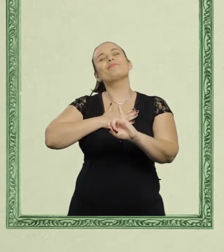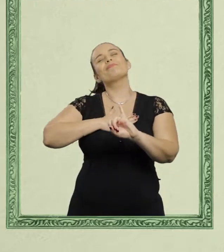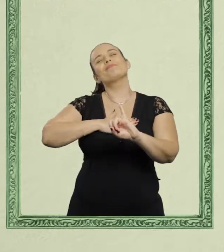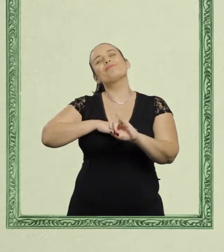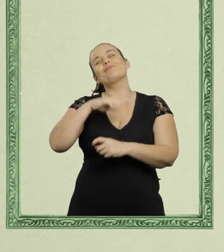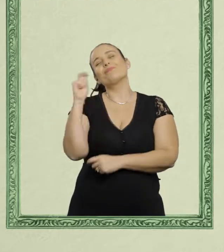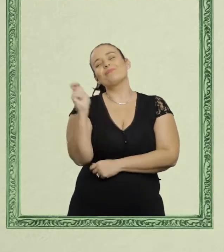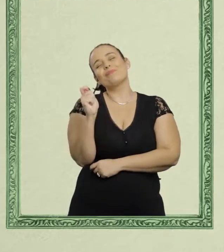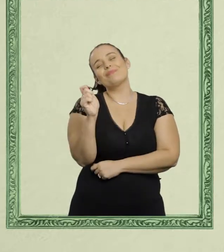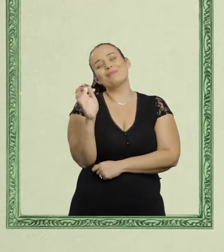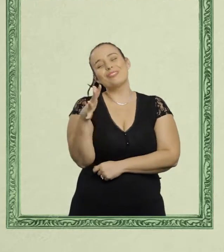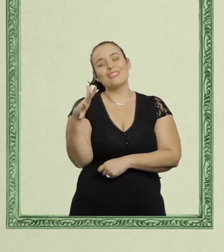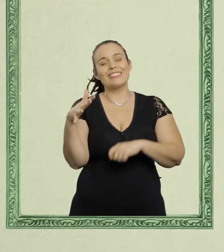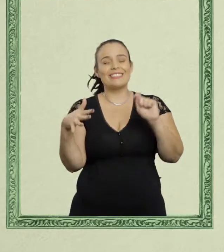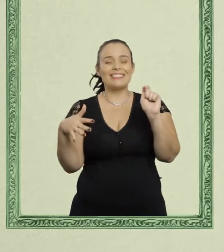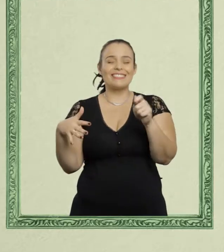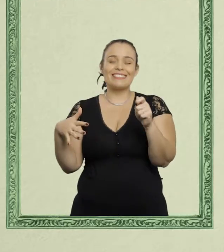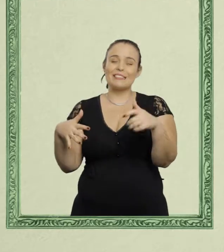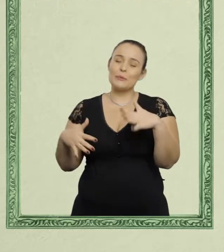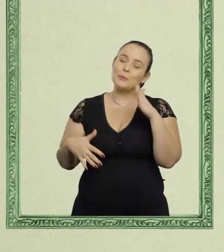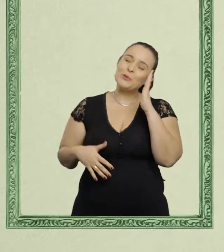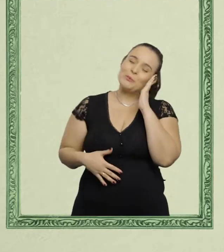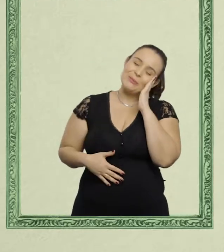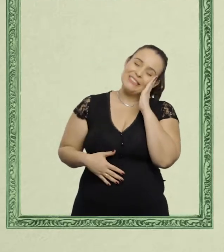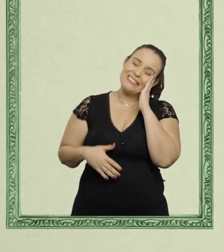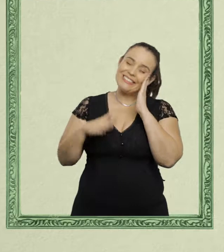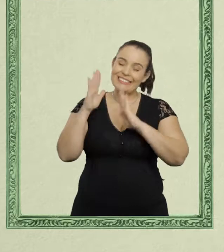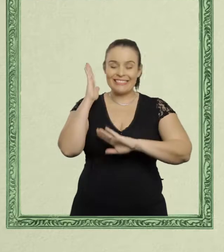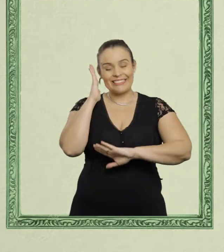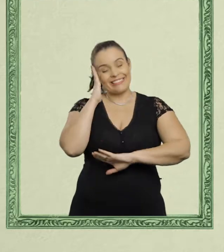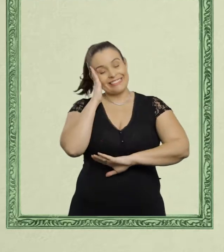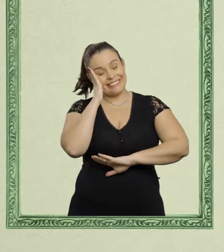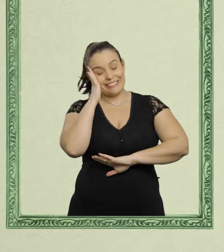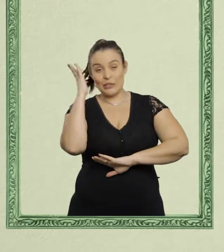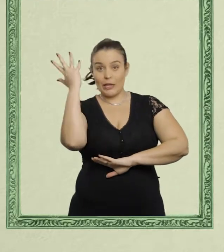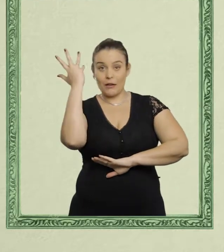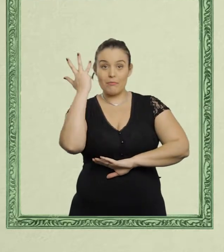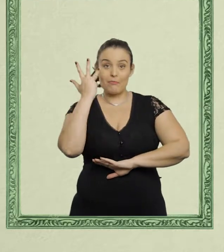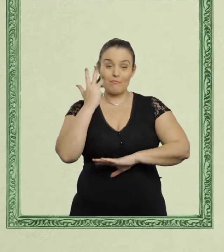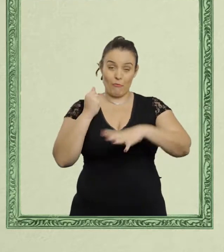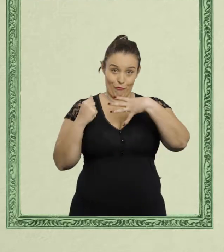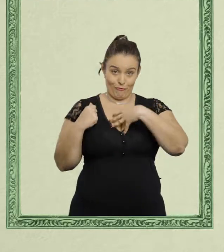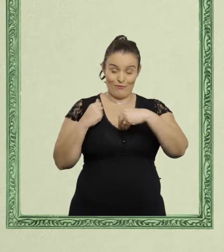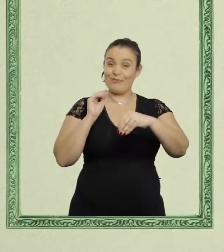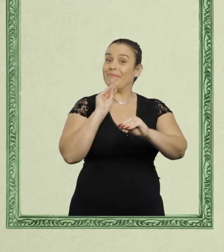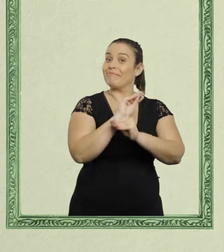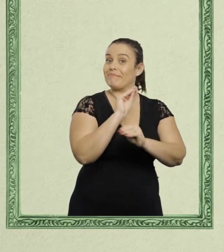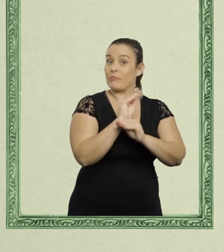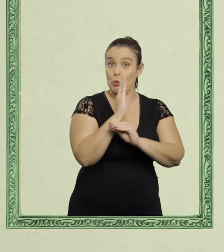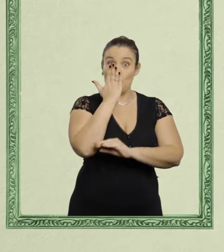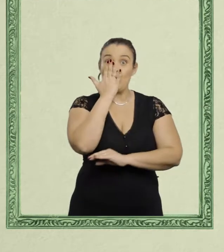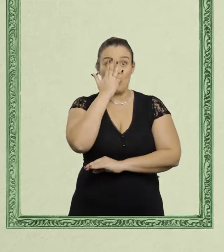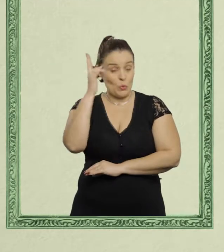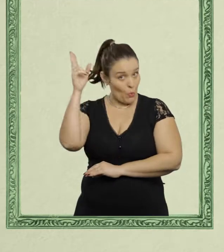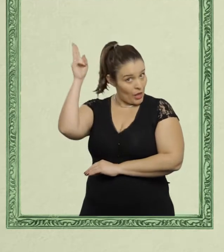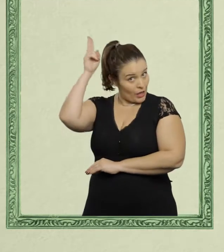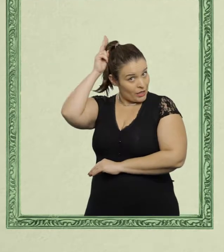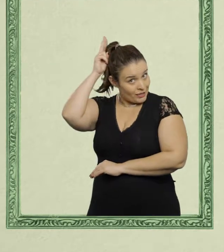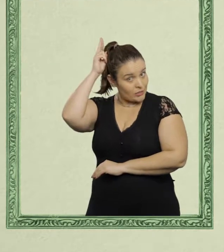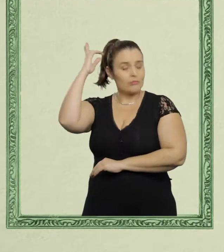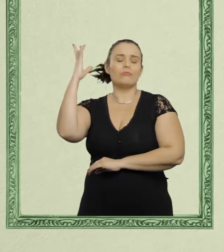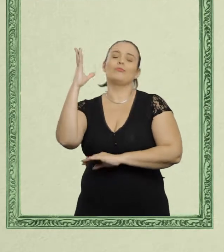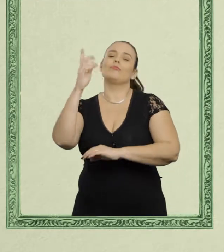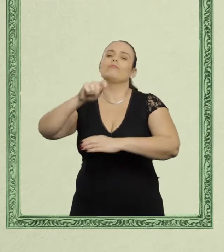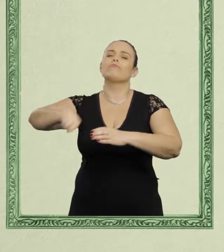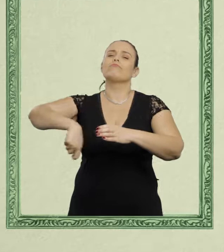tranquila. As fadas dormiam 1 hora mais de manhã, as feras cuidavam dos filhotes, Os índios peles